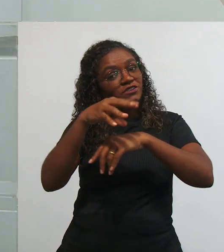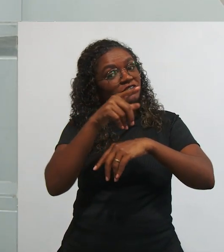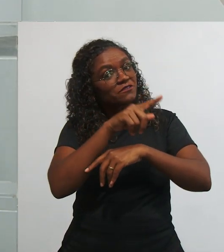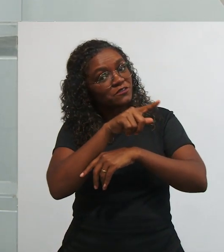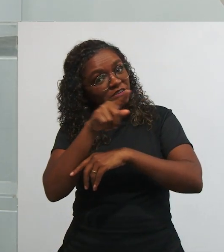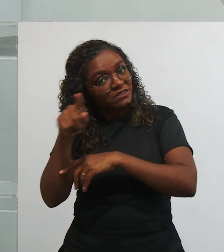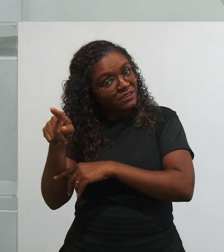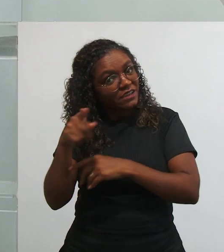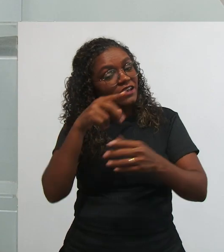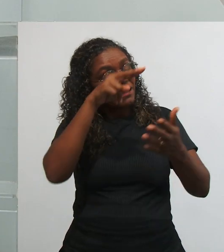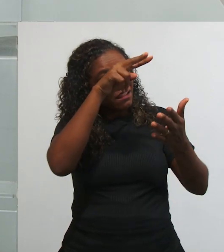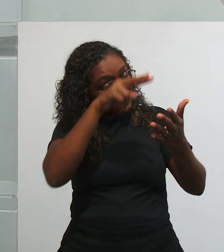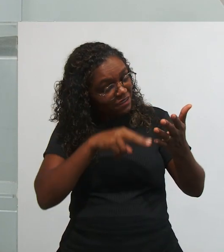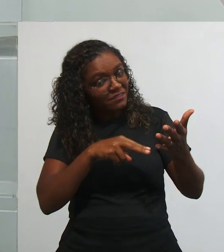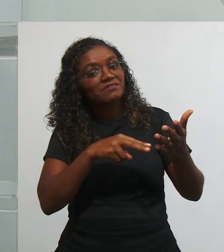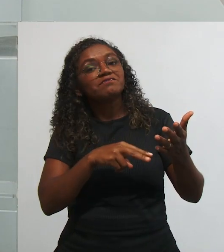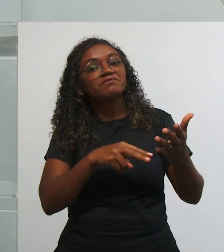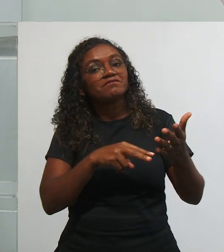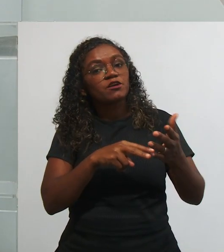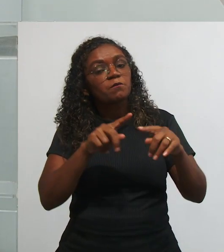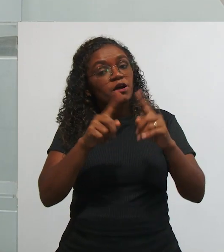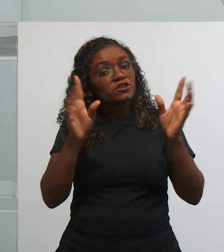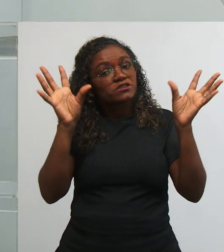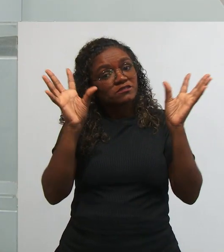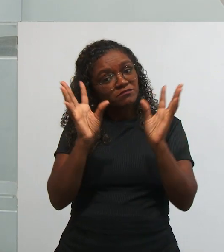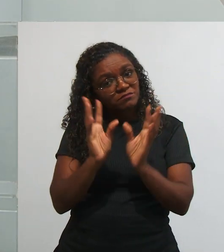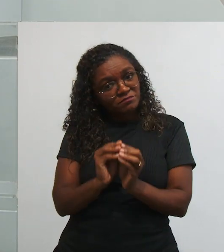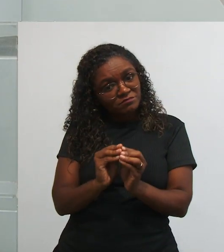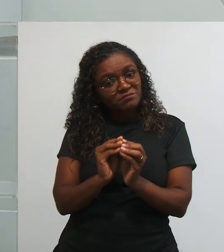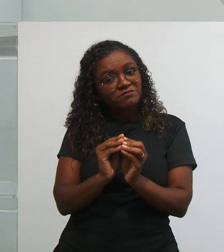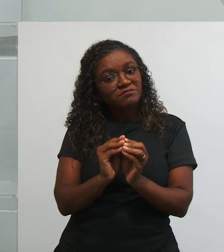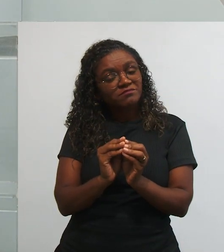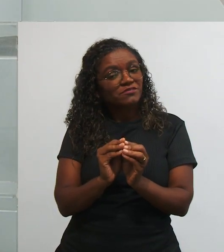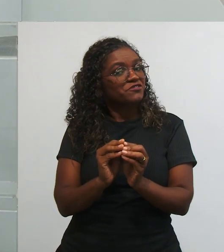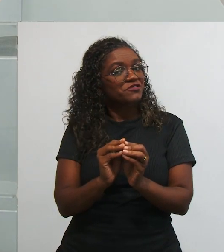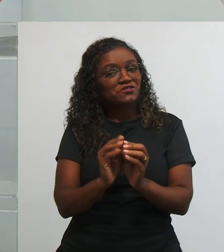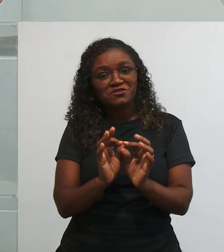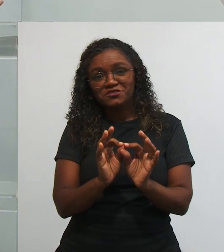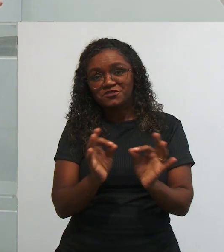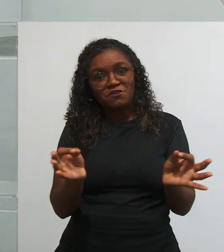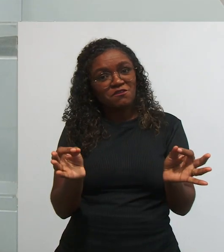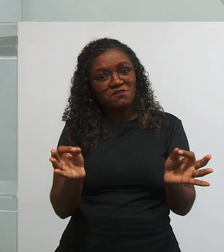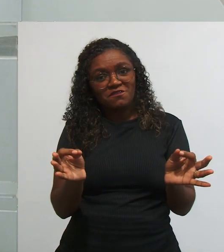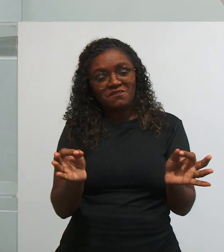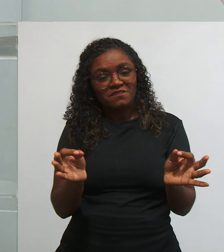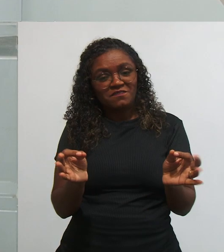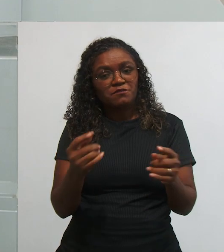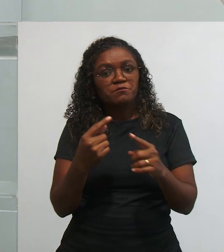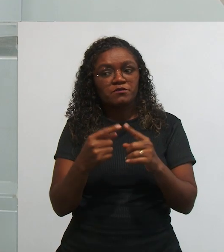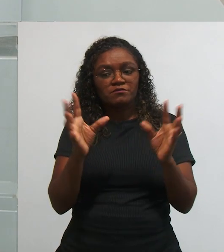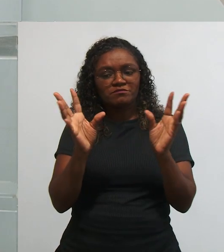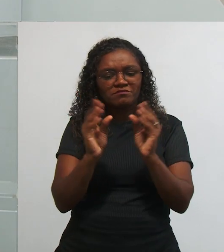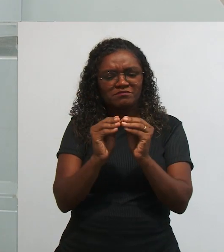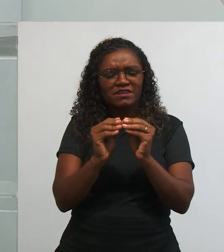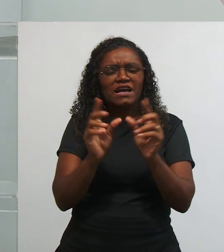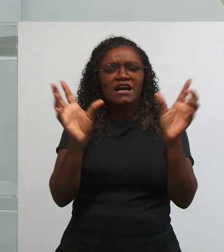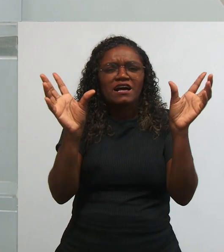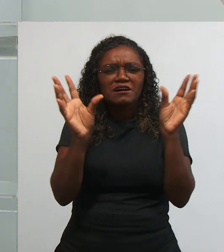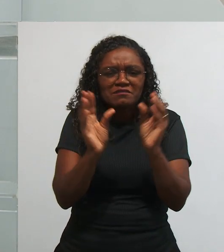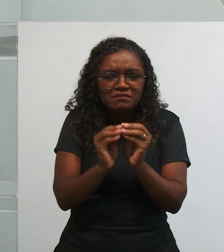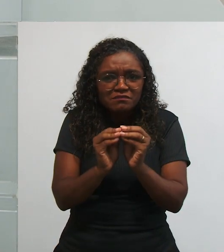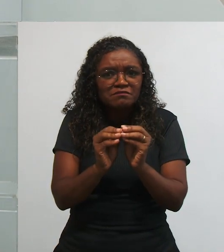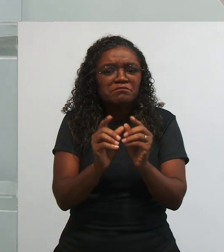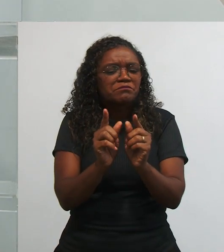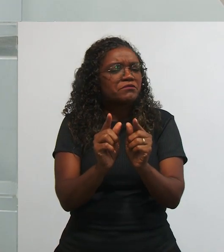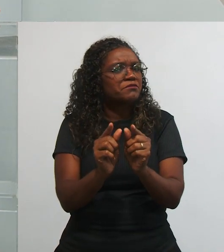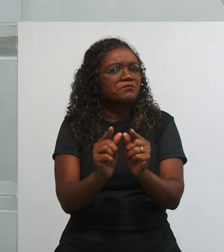aqui de você ir lá ler o livro. Mas resumidamente, tipo resumidinho, que resumo já é pequeno, e resumidinho